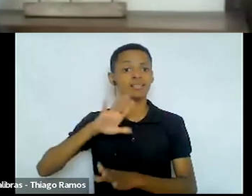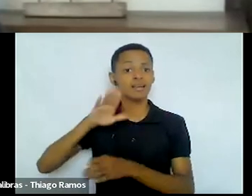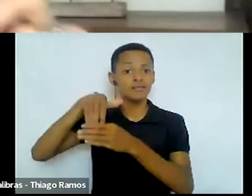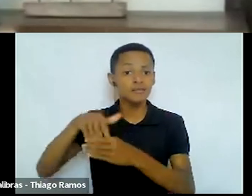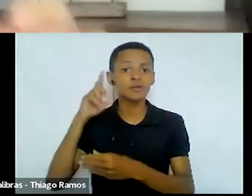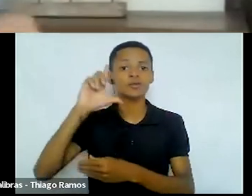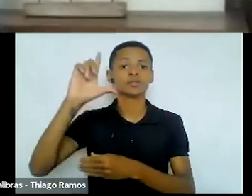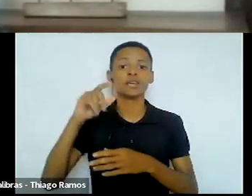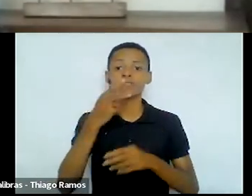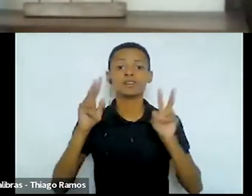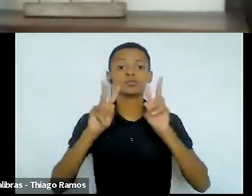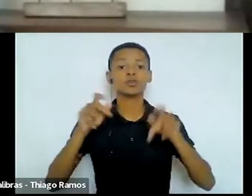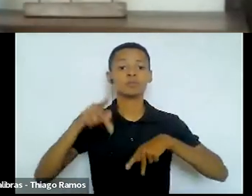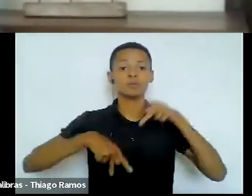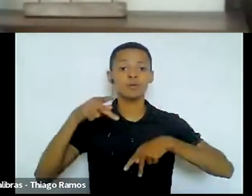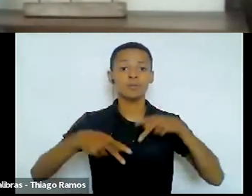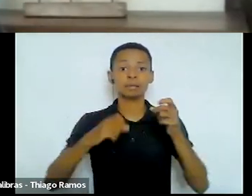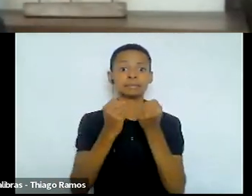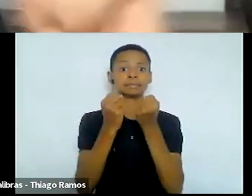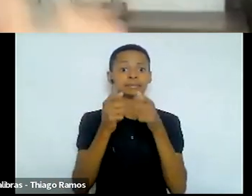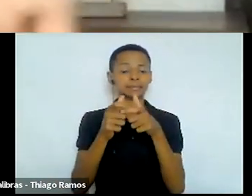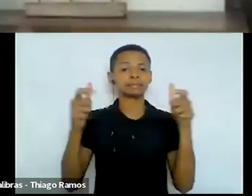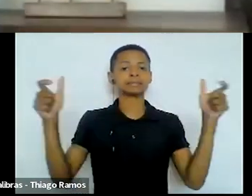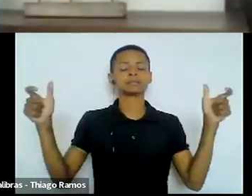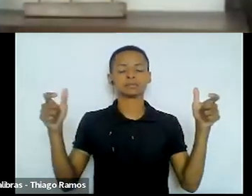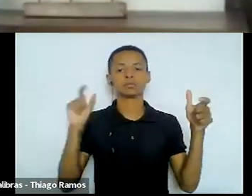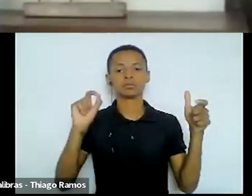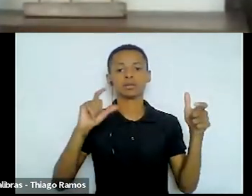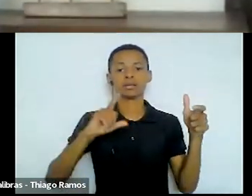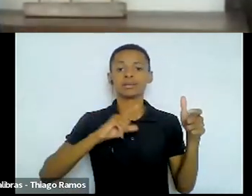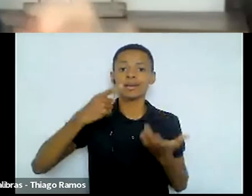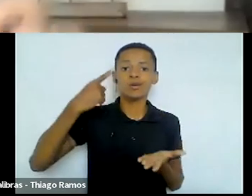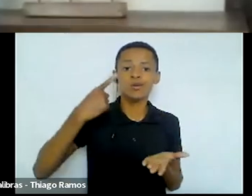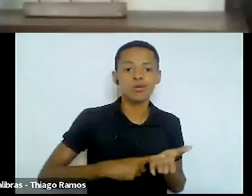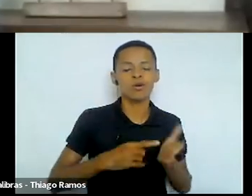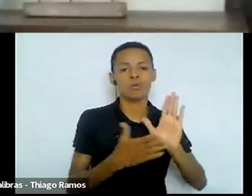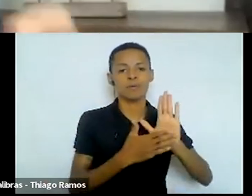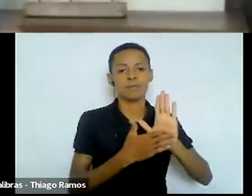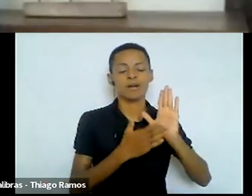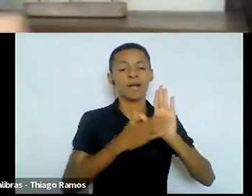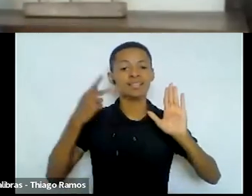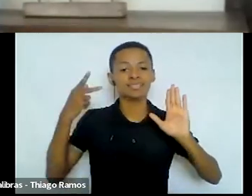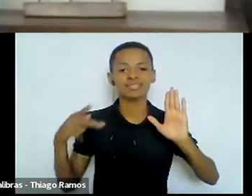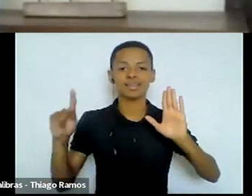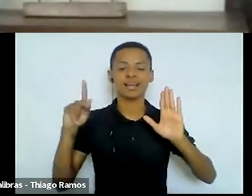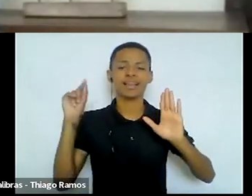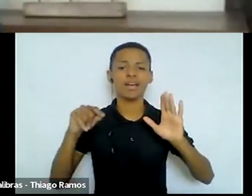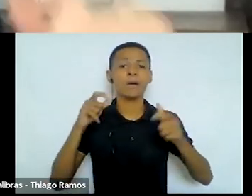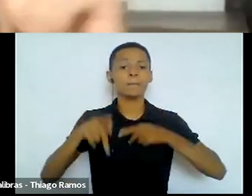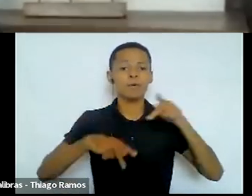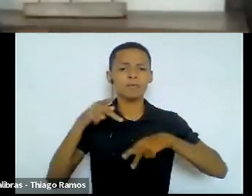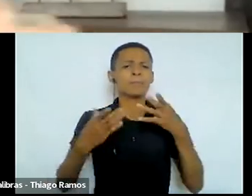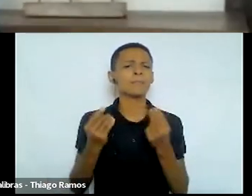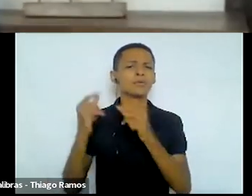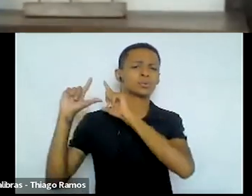estamos falando de uma população gigante no Brasil que pactuou com as propostas dele e que é uma população muito conservadora.